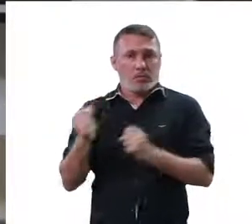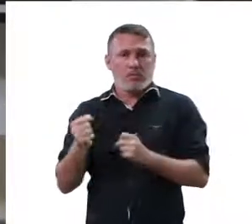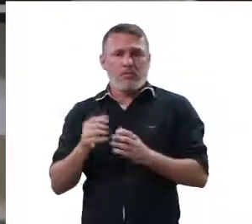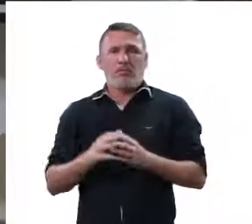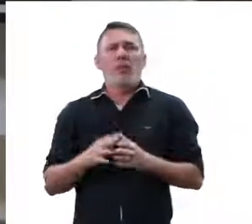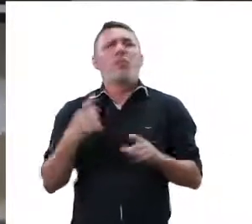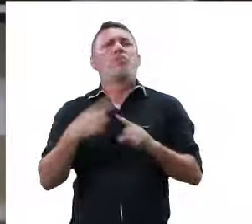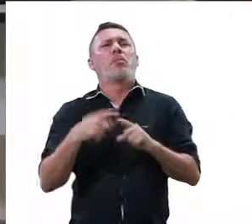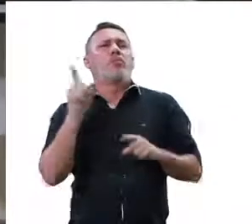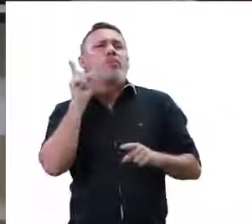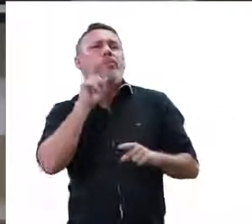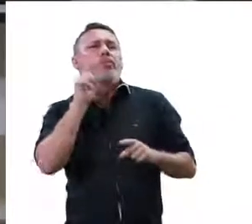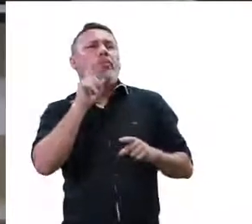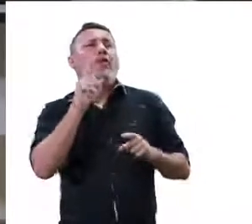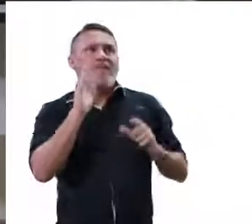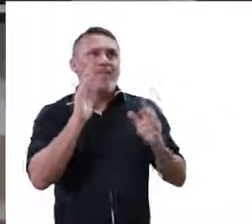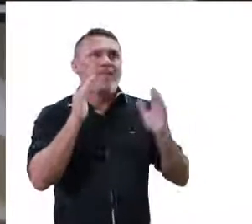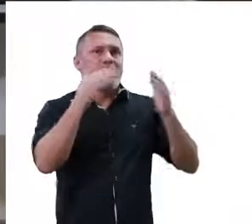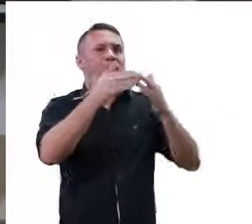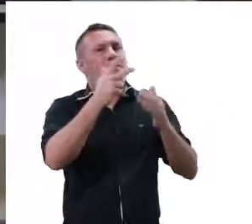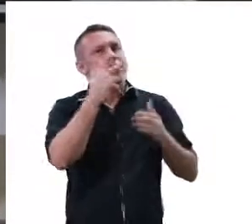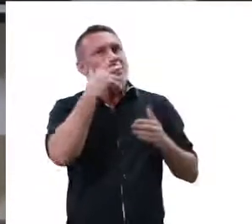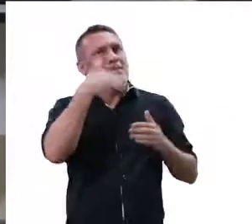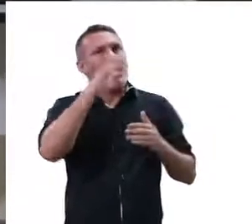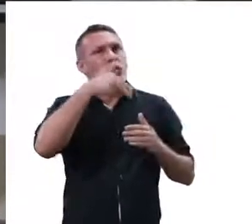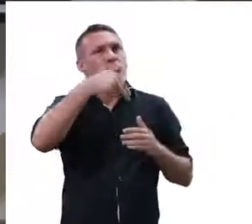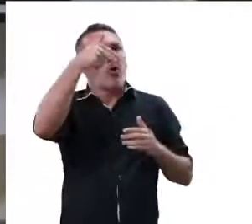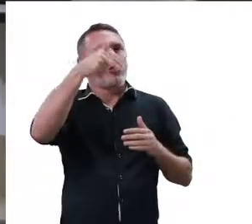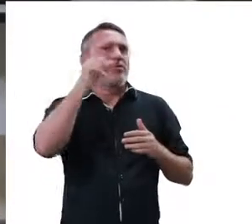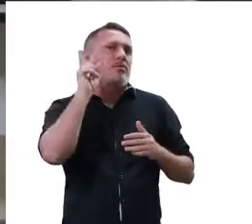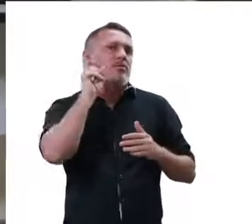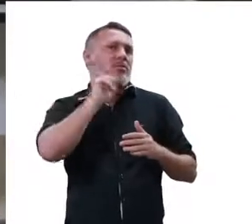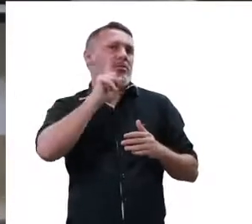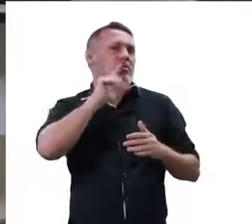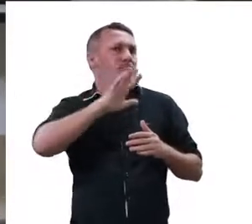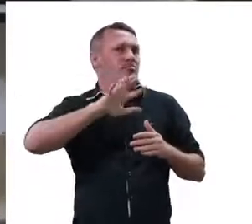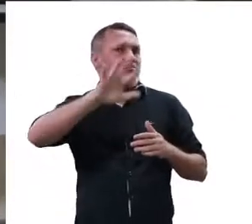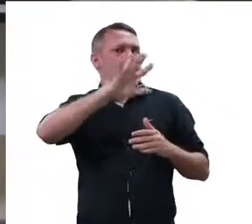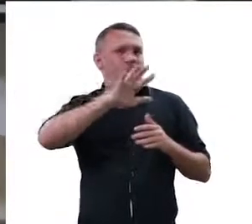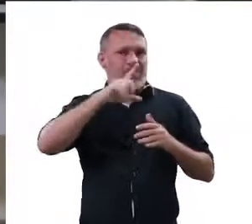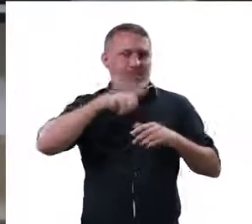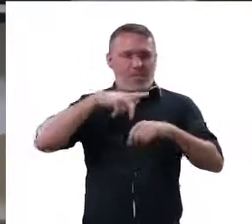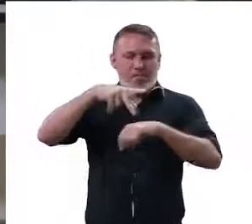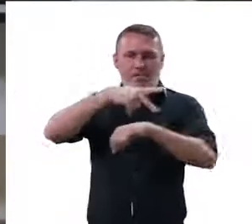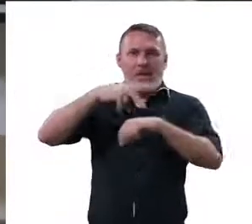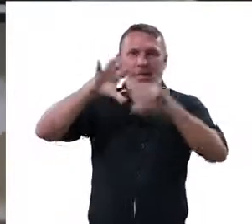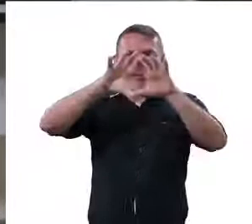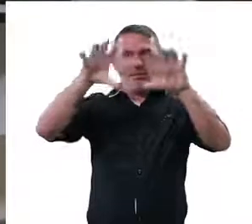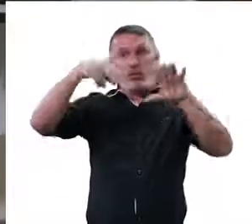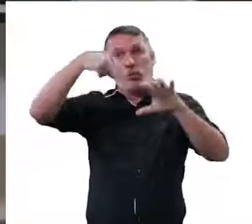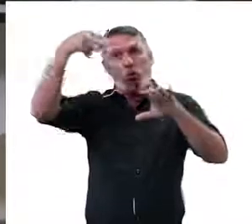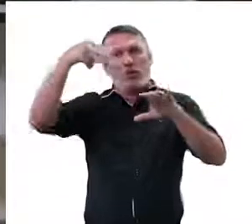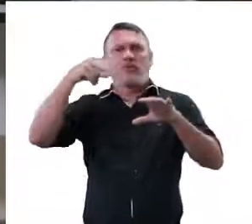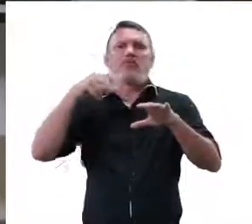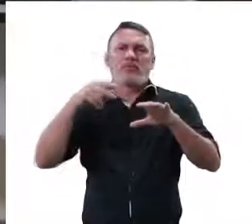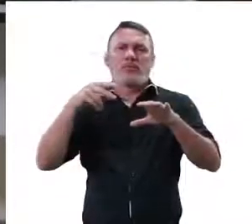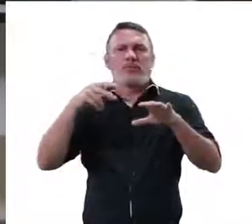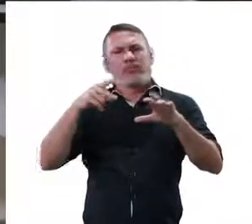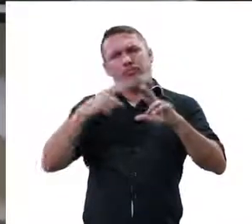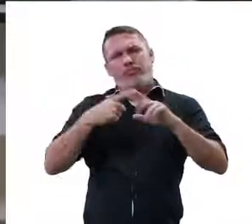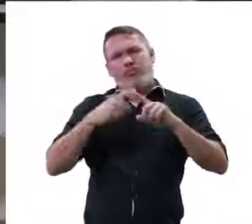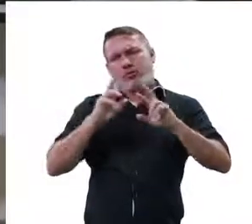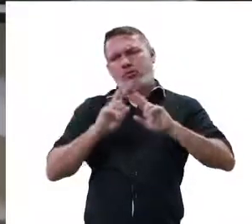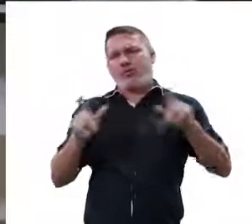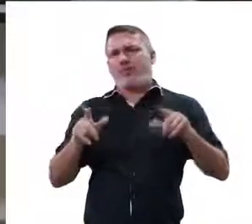Unidos, acredito que ele tenha focado também tão somente o norte, né? Porque o sul não era muito diferente